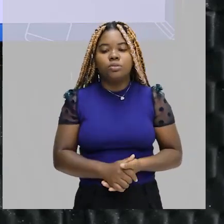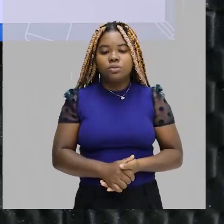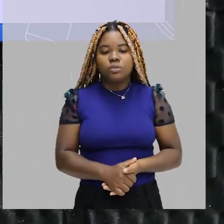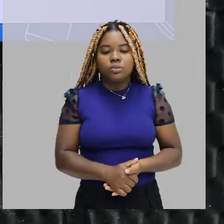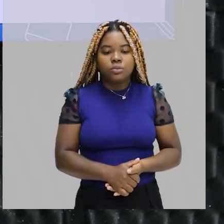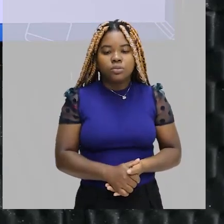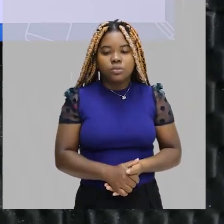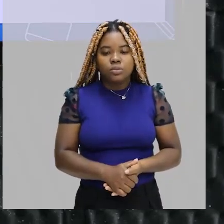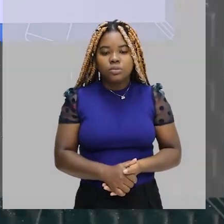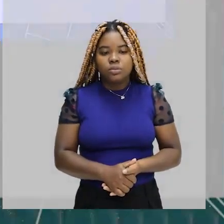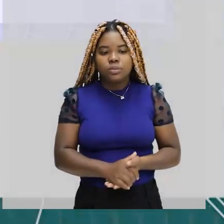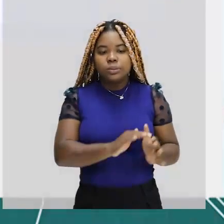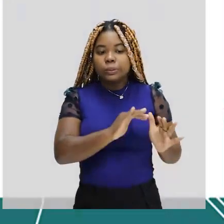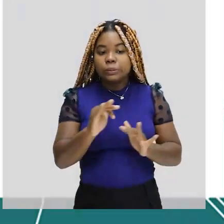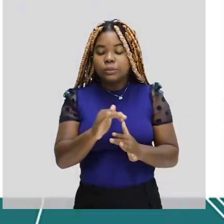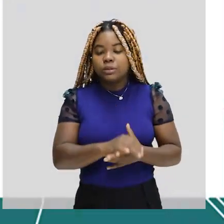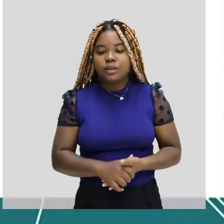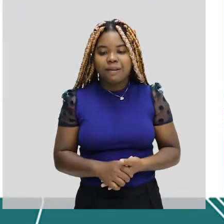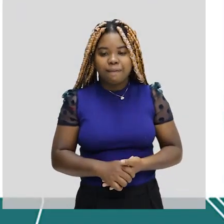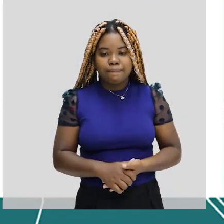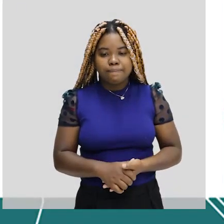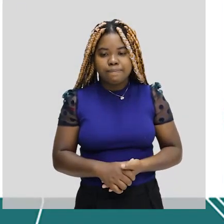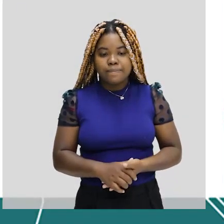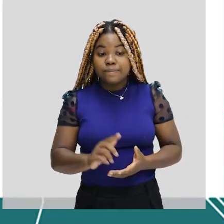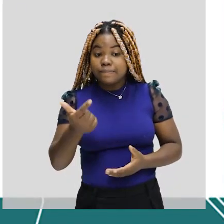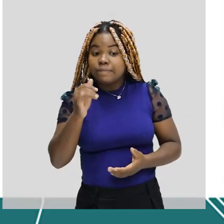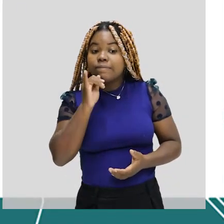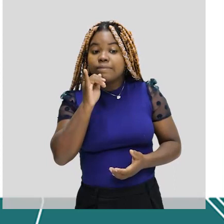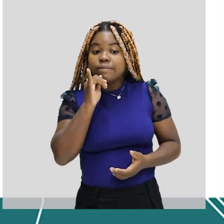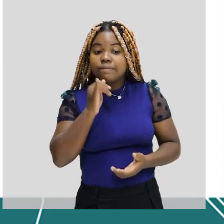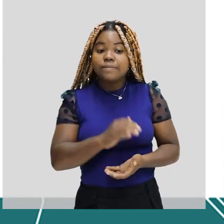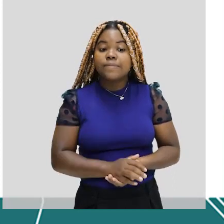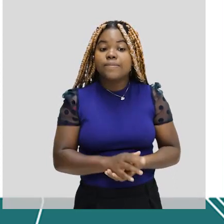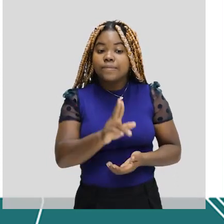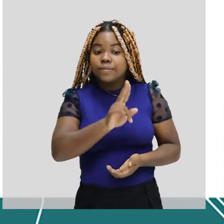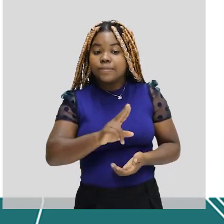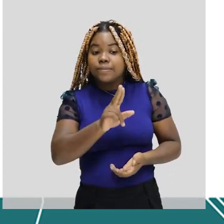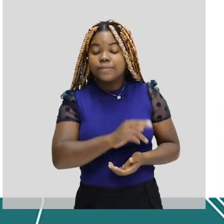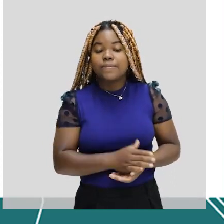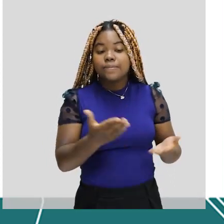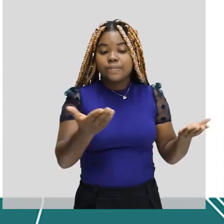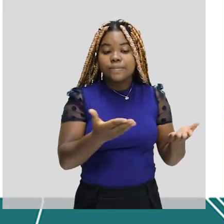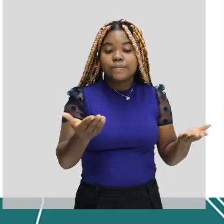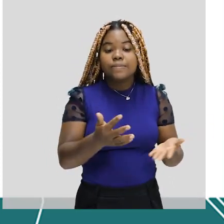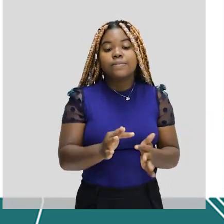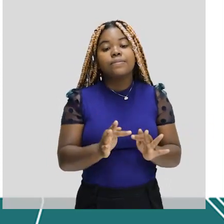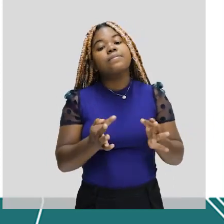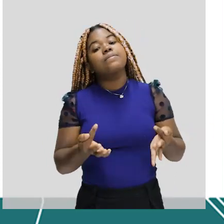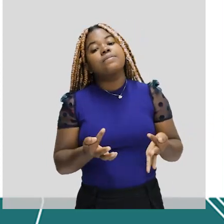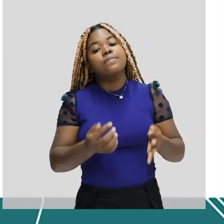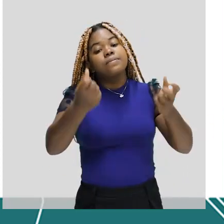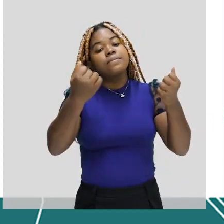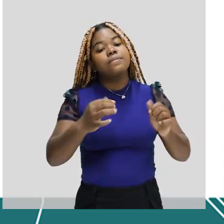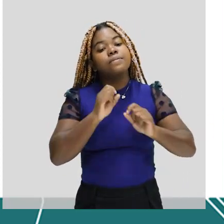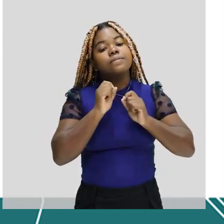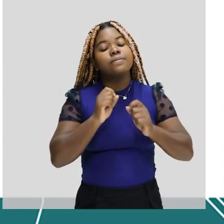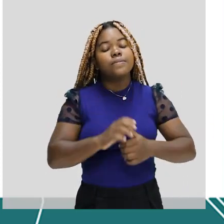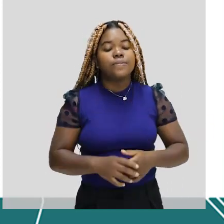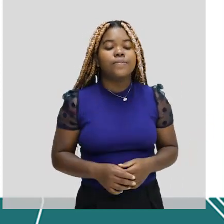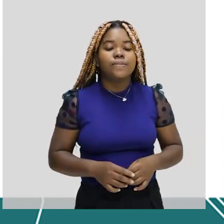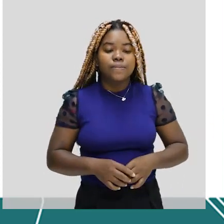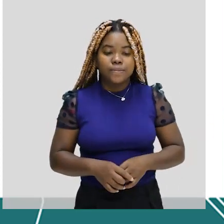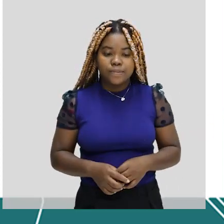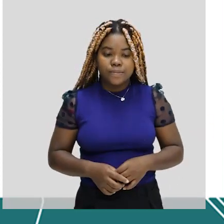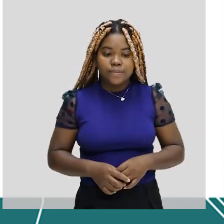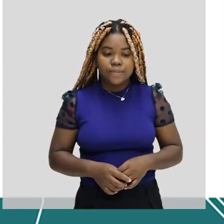uma representação, tá? Outro exemplo que nós utilizamos o presente simples é para falar de repeated actions,